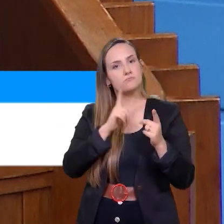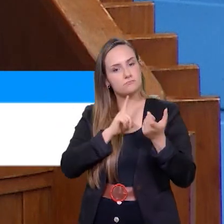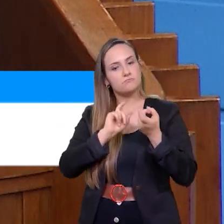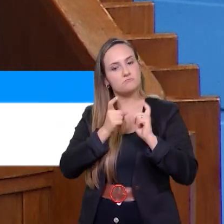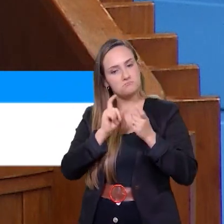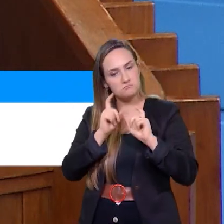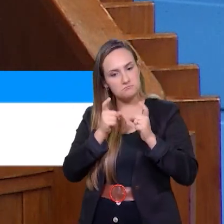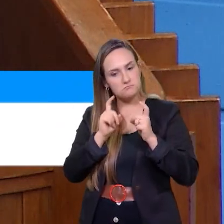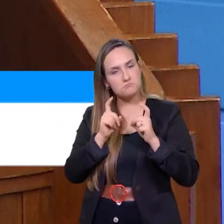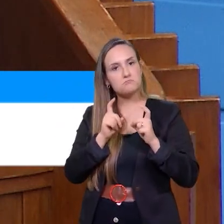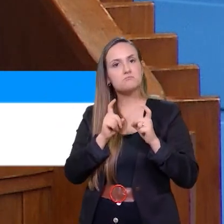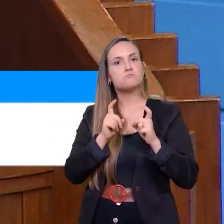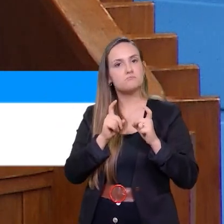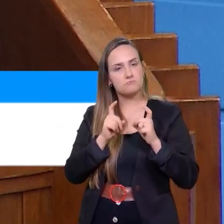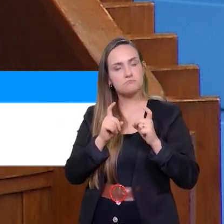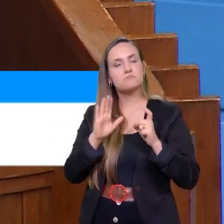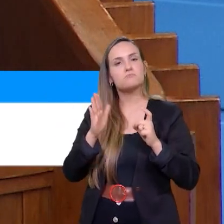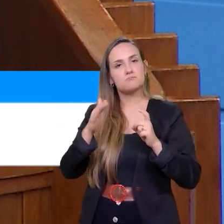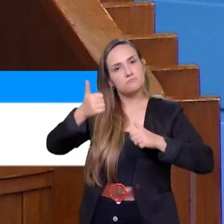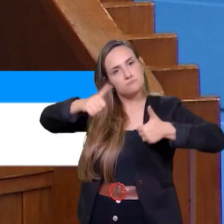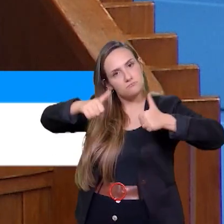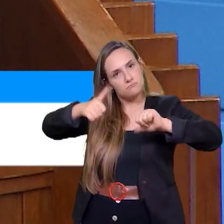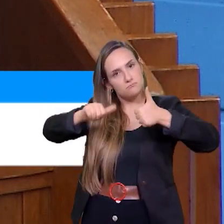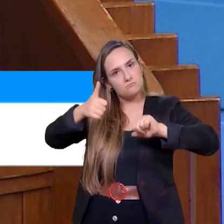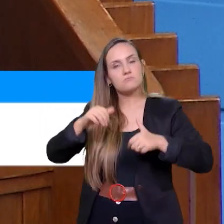muita tranquilidade, vem se reunindo,